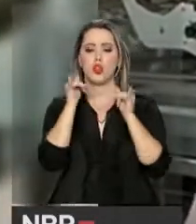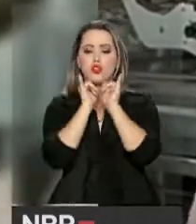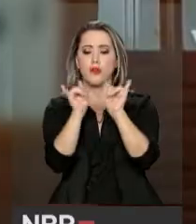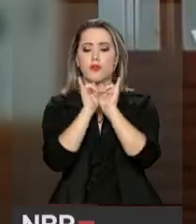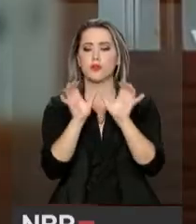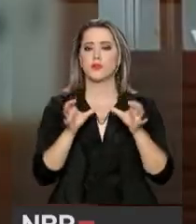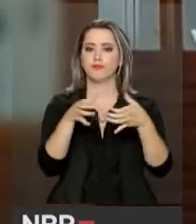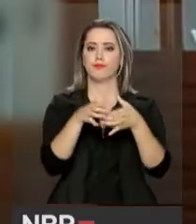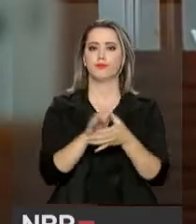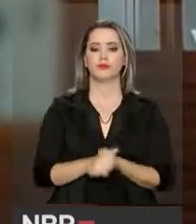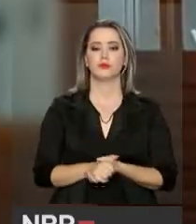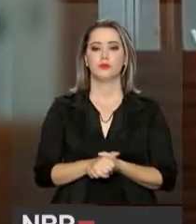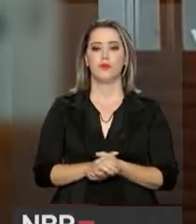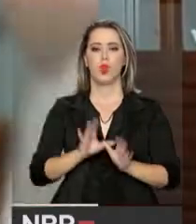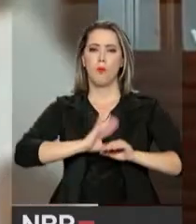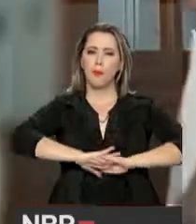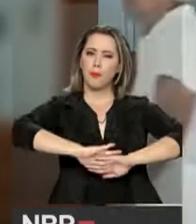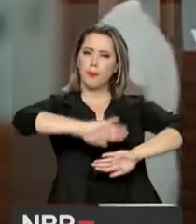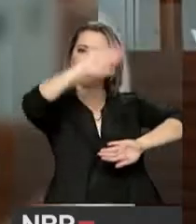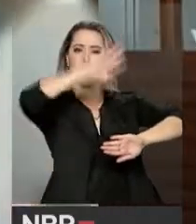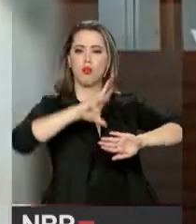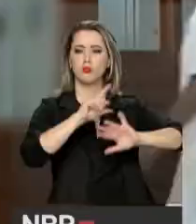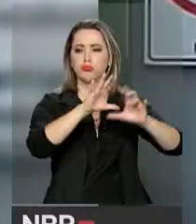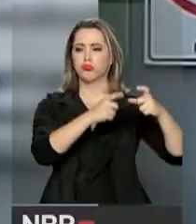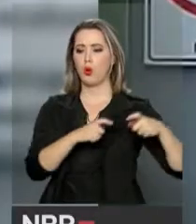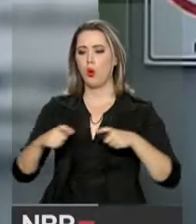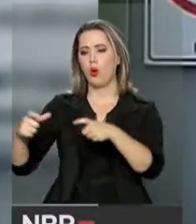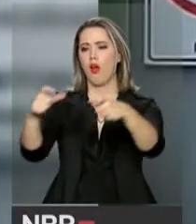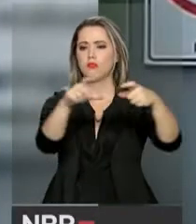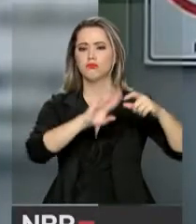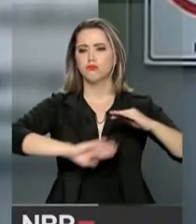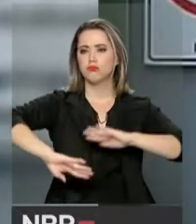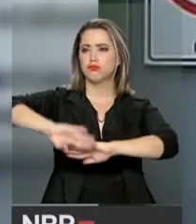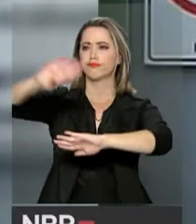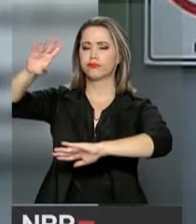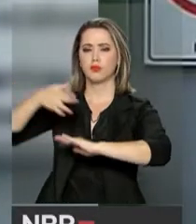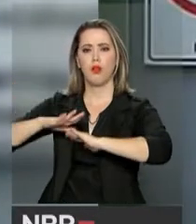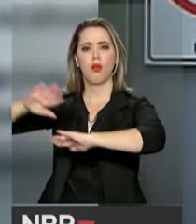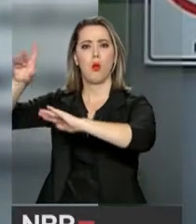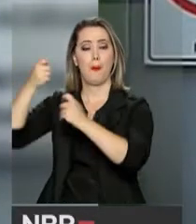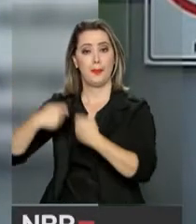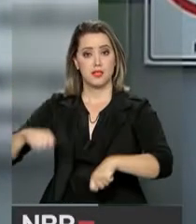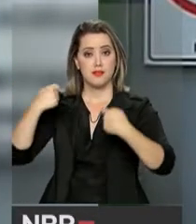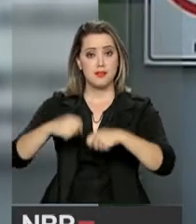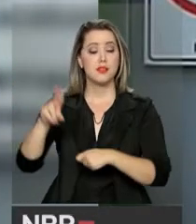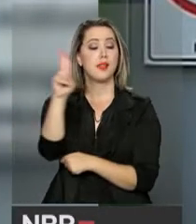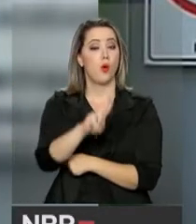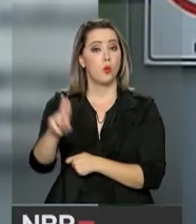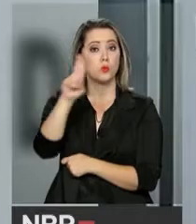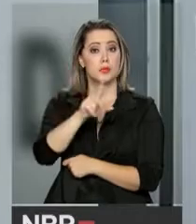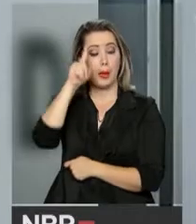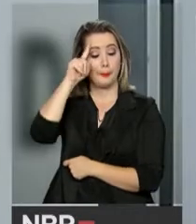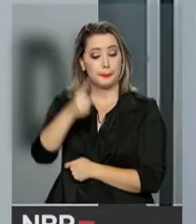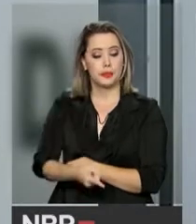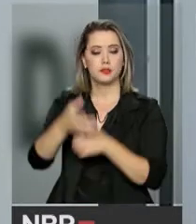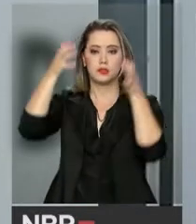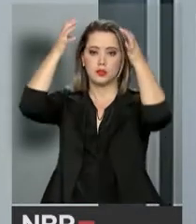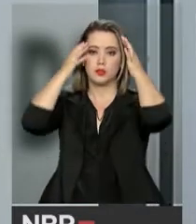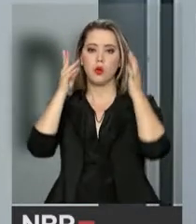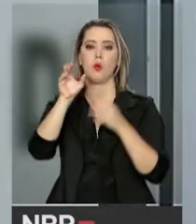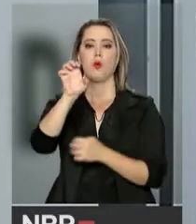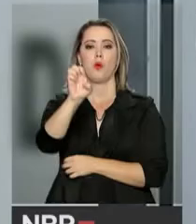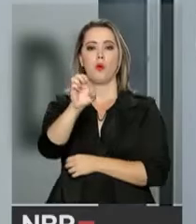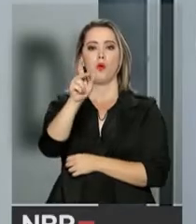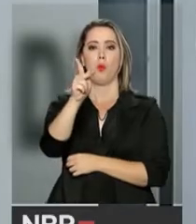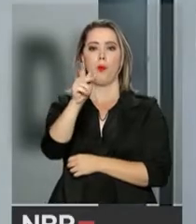bem legal. Adesivos espalhados em todos os setores reforçam o aviso do uso obrigatório dos equipamentos de proteção